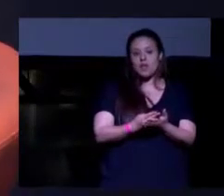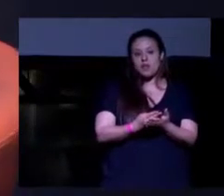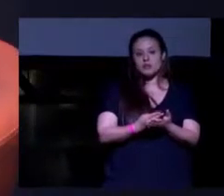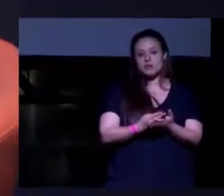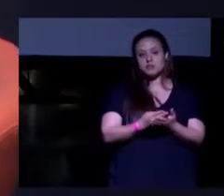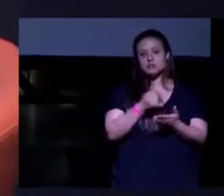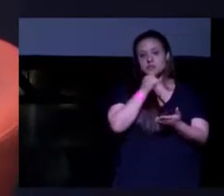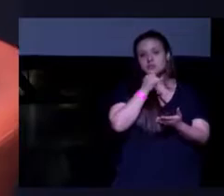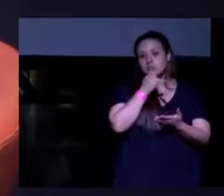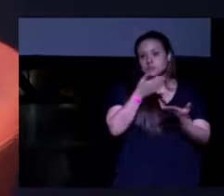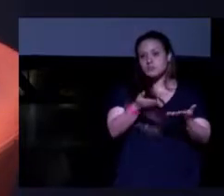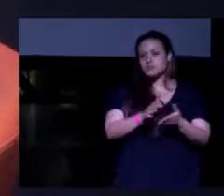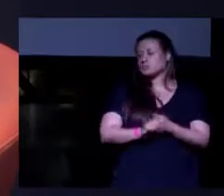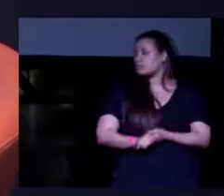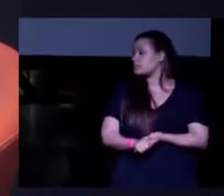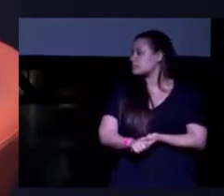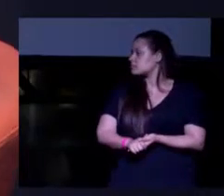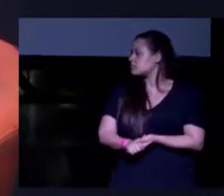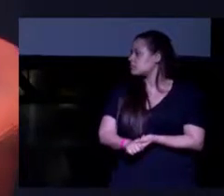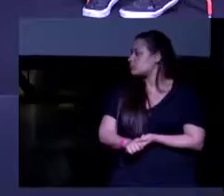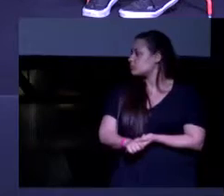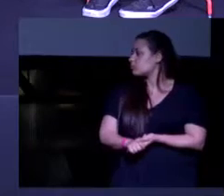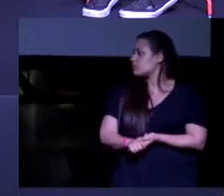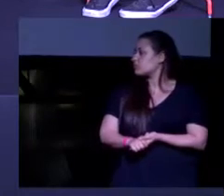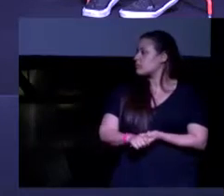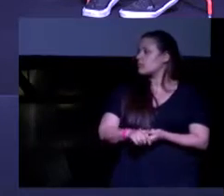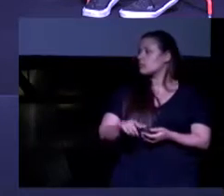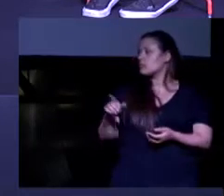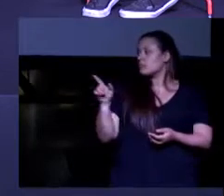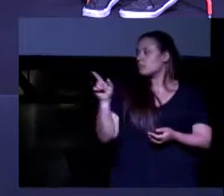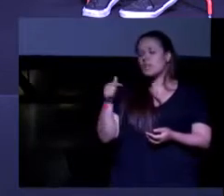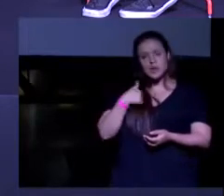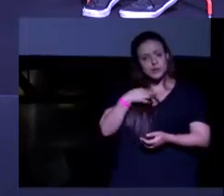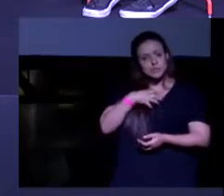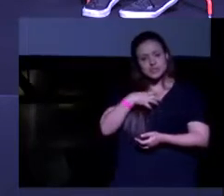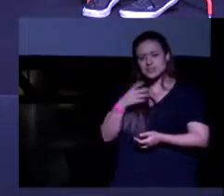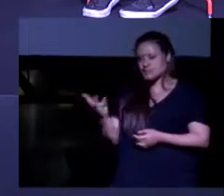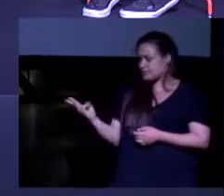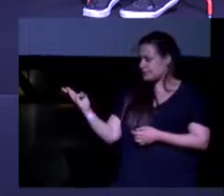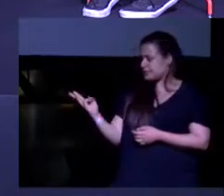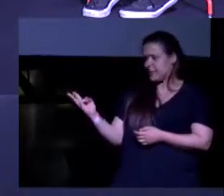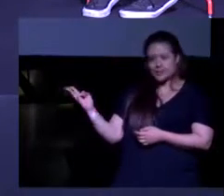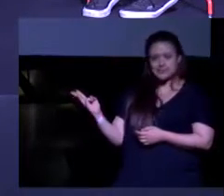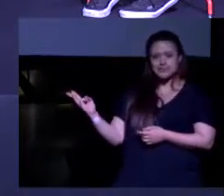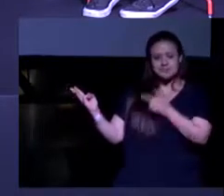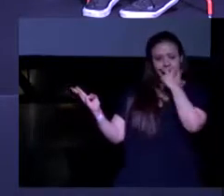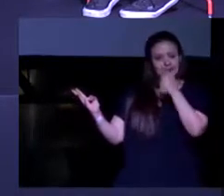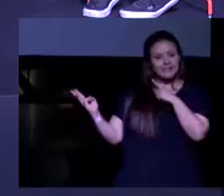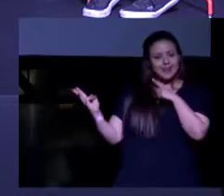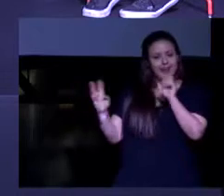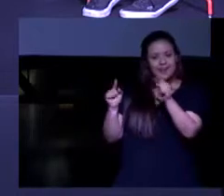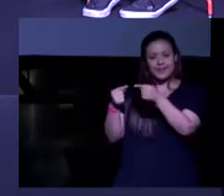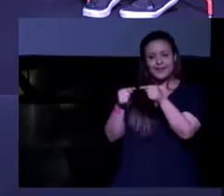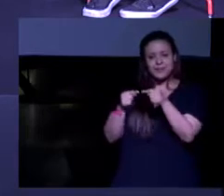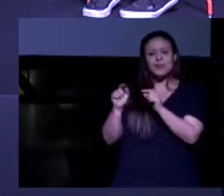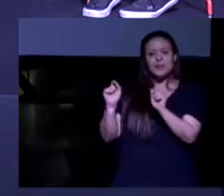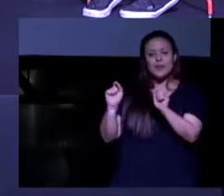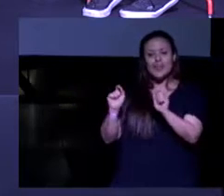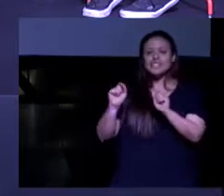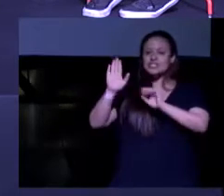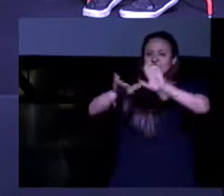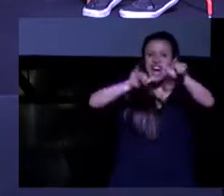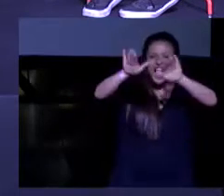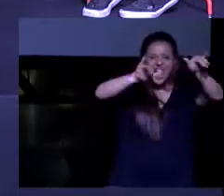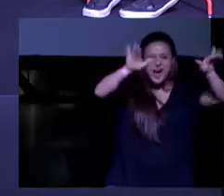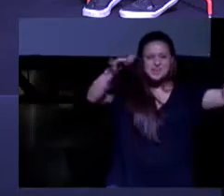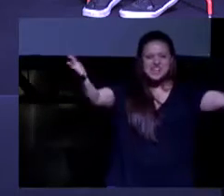mais. Sinto também que vocês três têm algo em comum, que é chamar a galera, mas se divertir no processo, né?